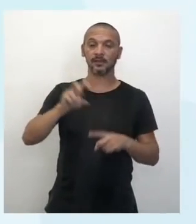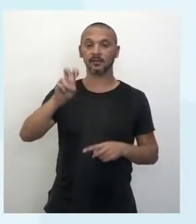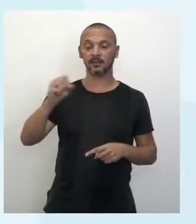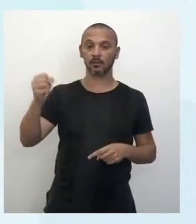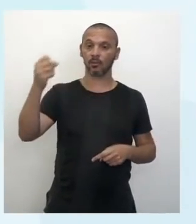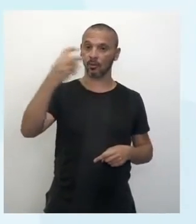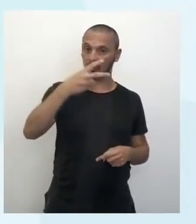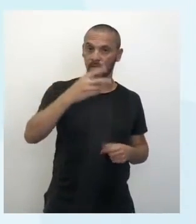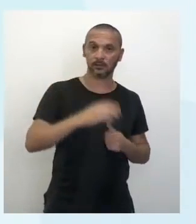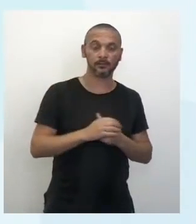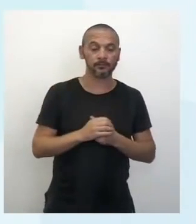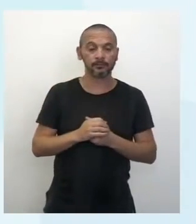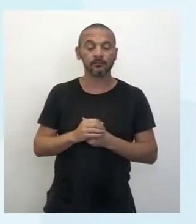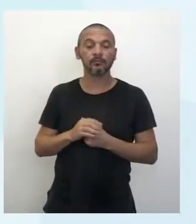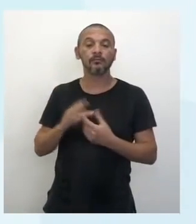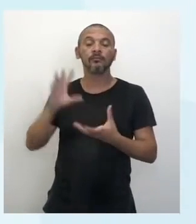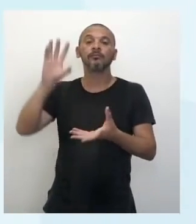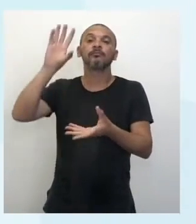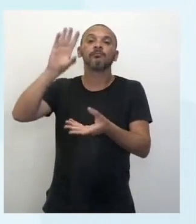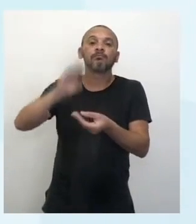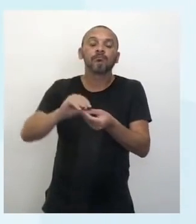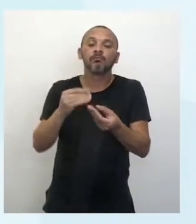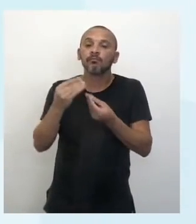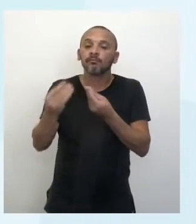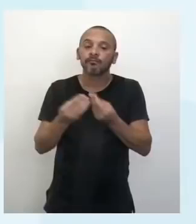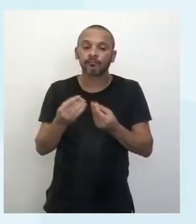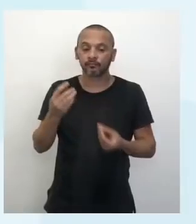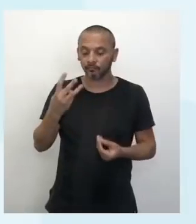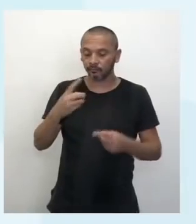ao quadrado. E aí, olha como eu escrevi, ó.